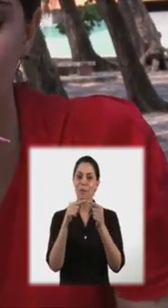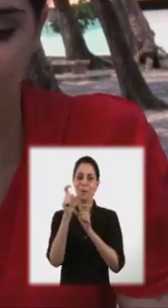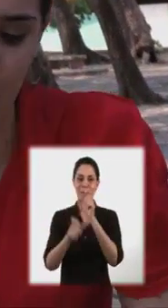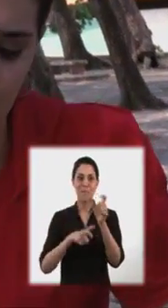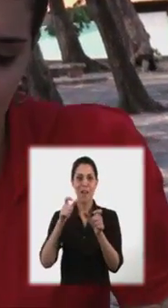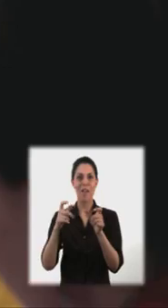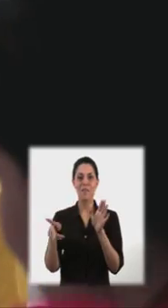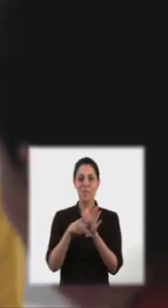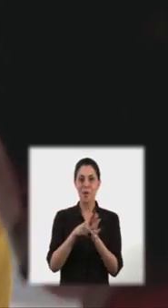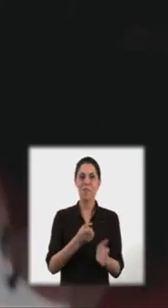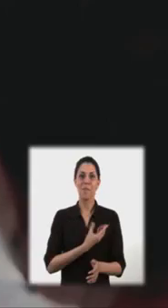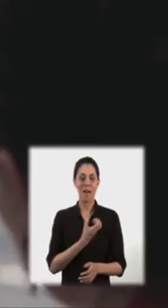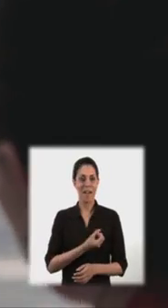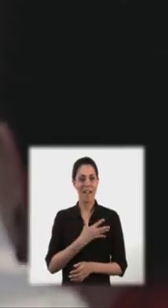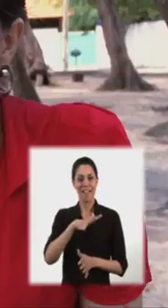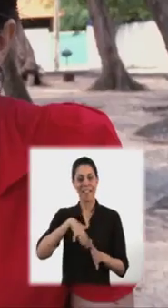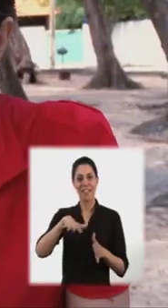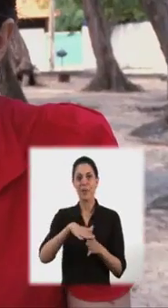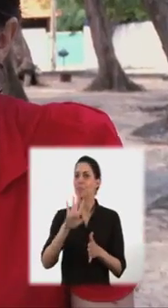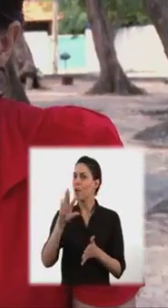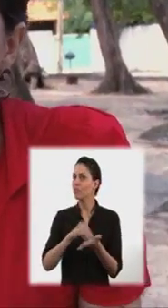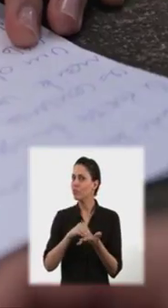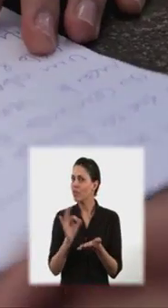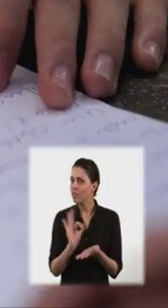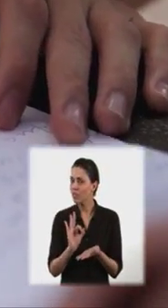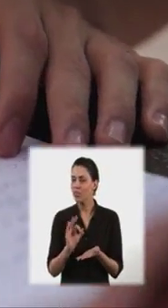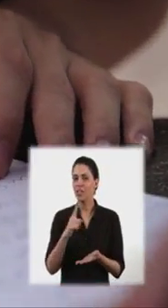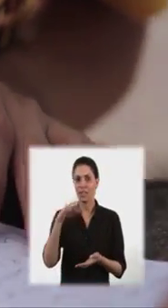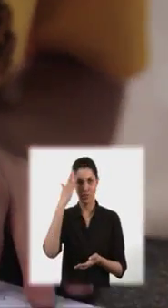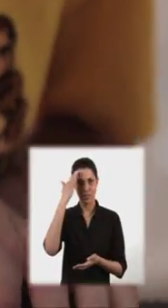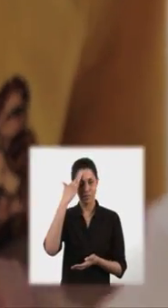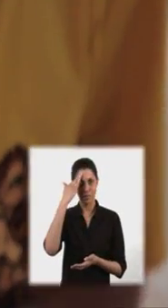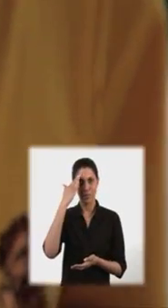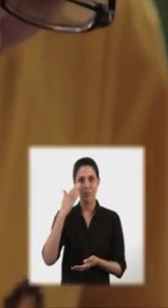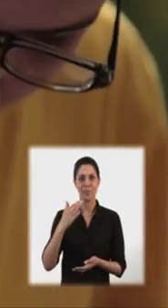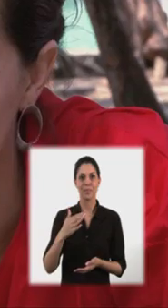vão saber aqui. Local. Não é? Local. Aqui embaixo, local.